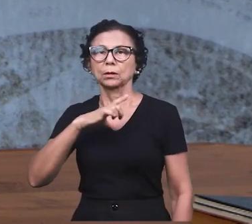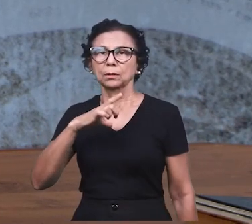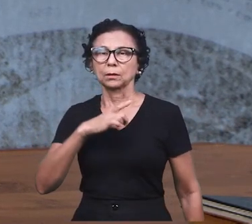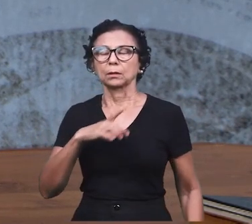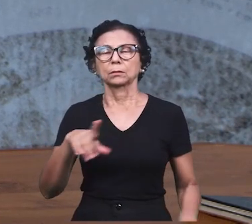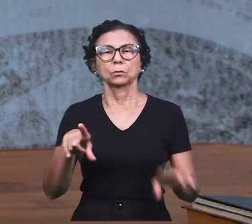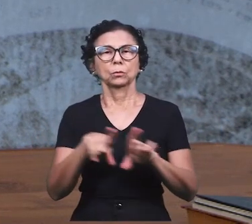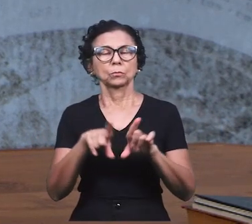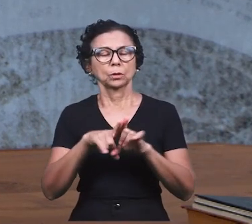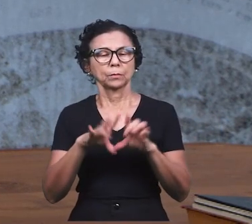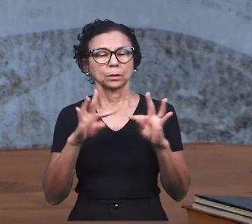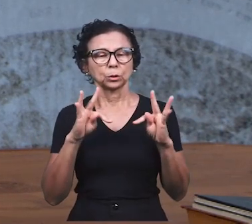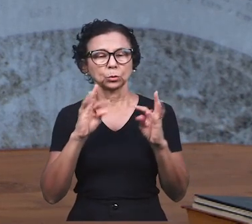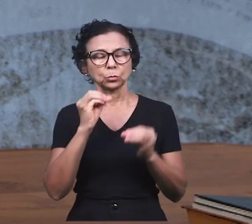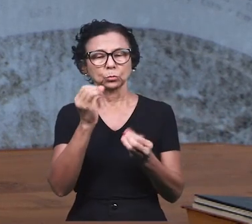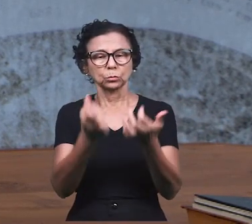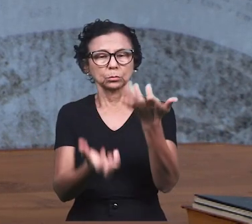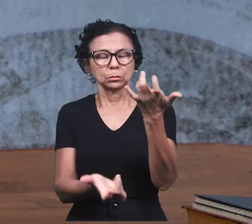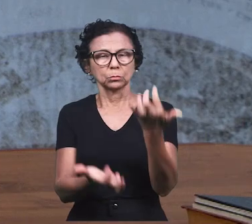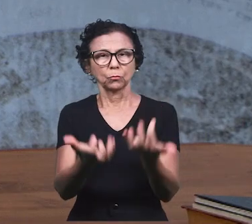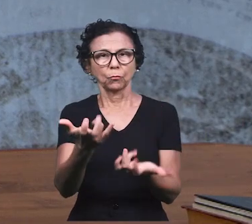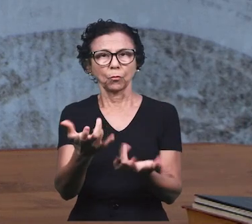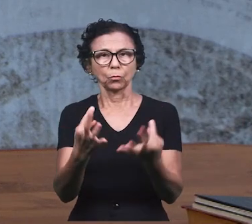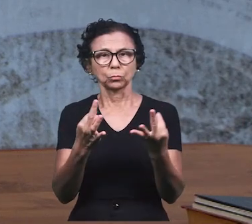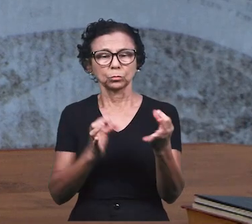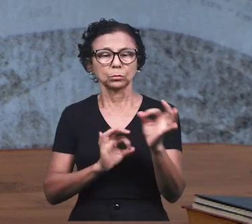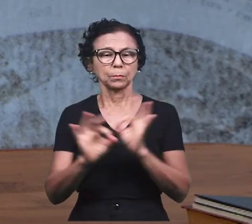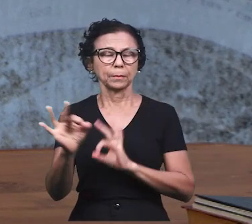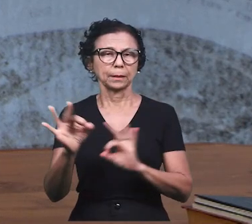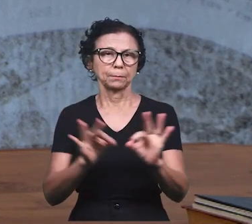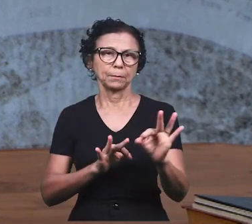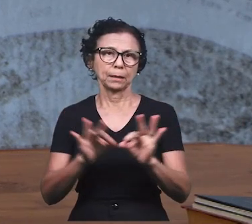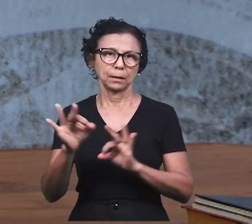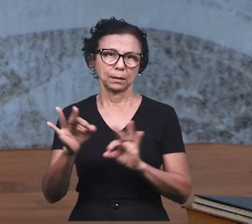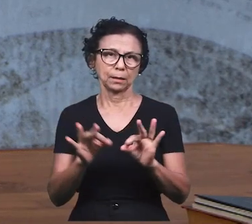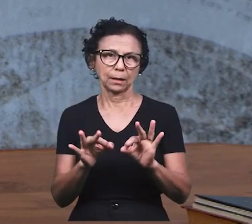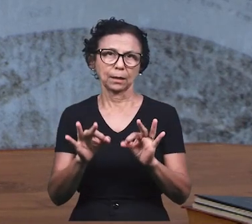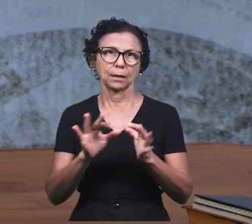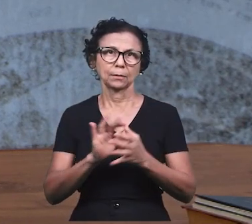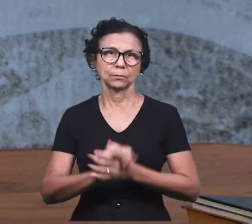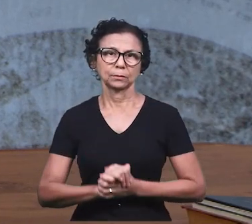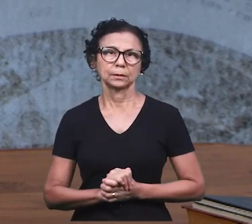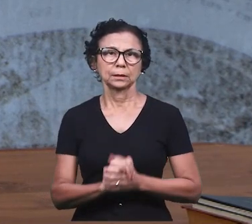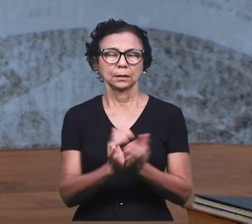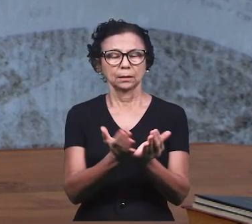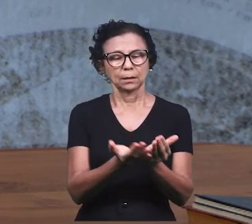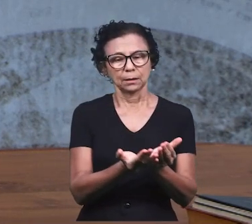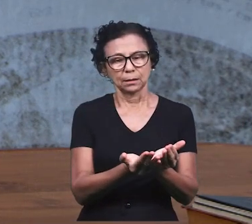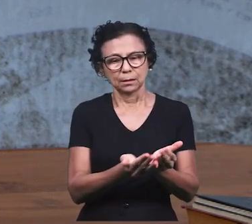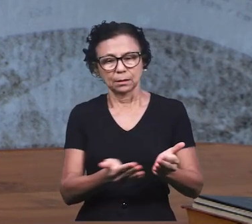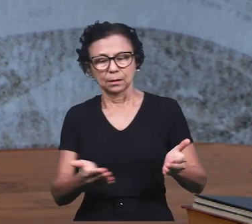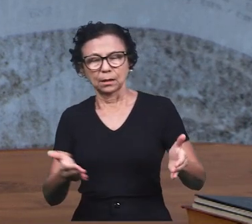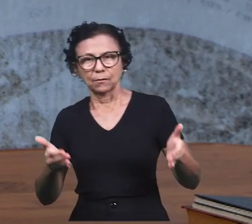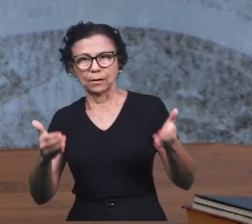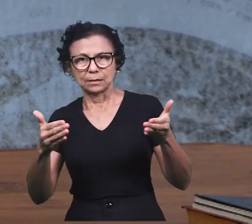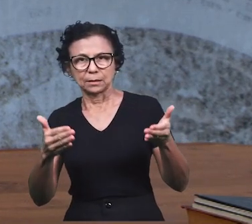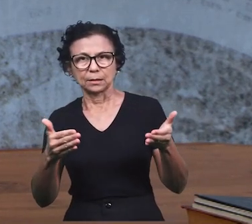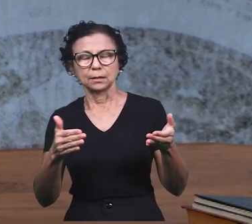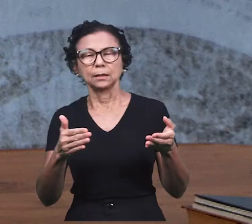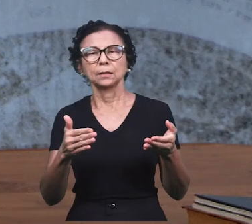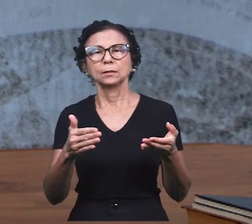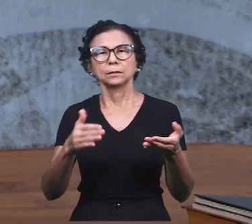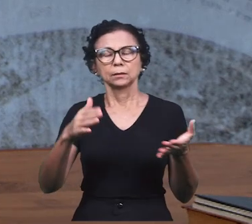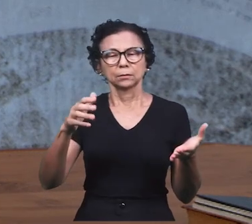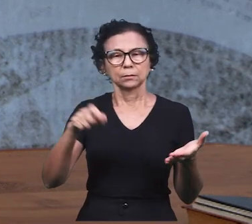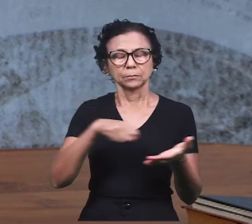forno, com tudo que se preparar na sertã e na caçoula, será do sacerdote que